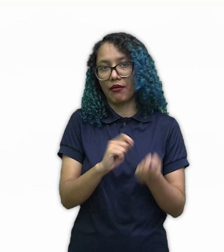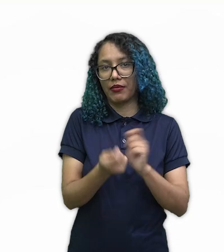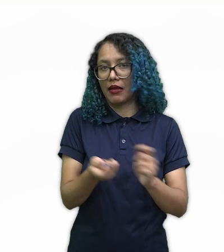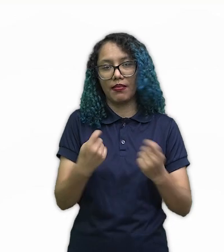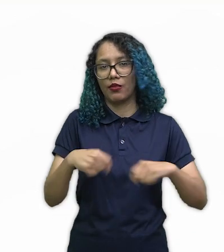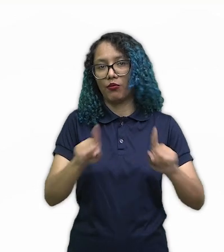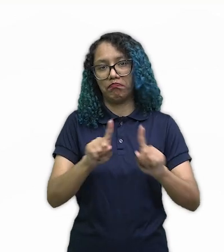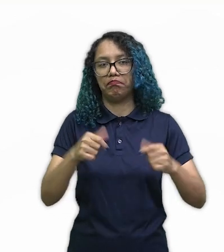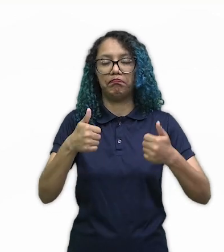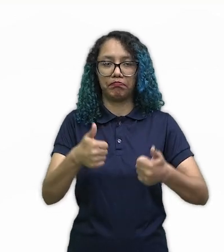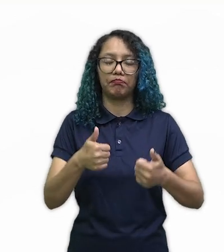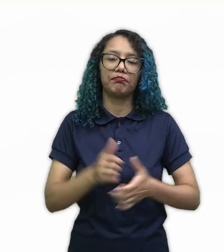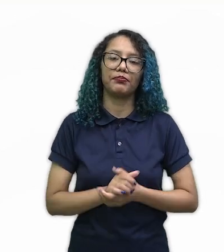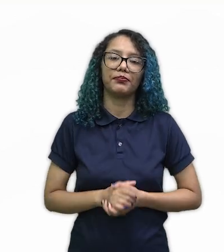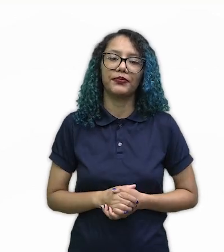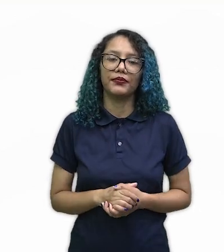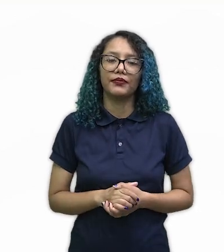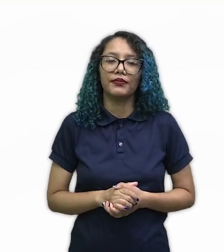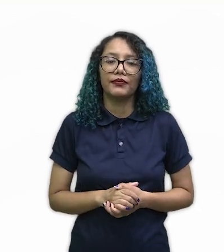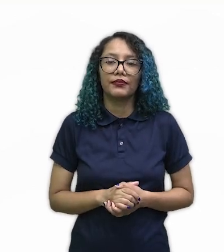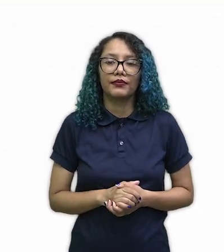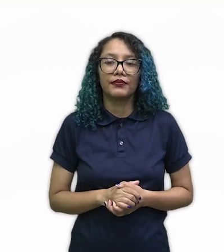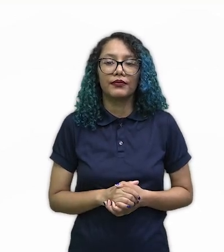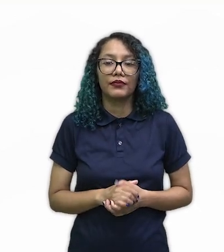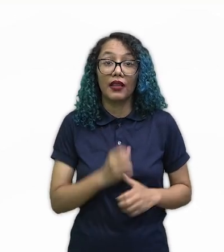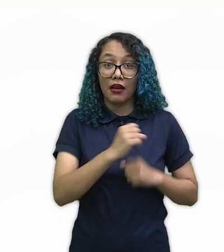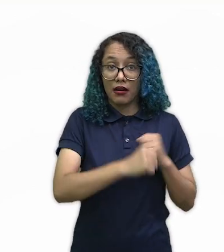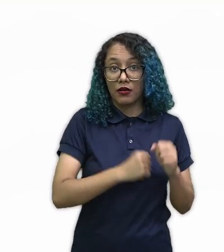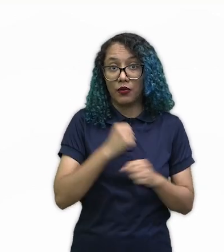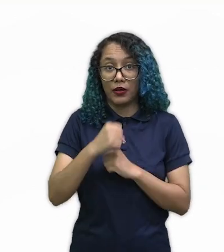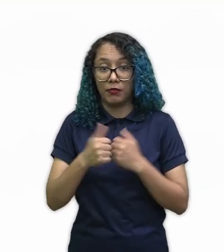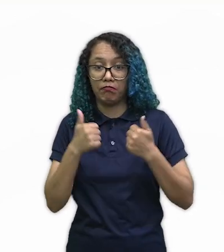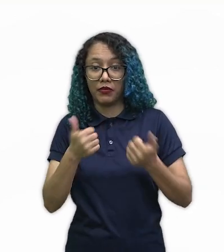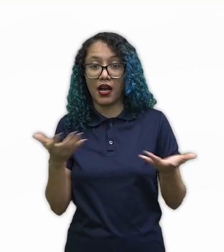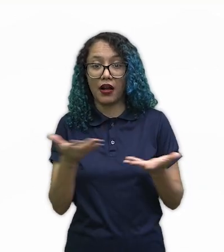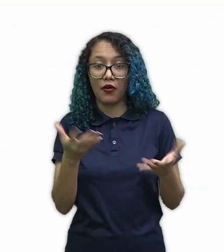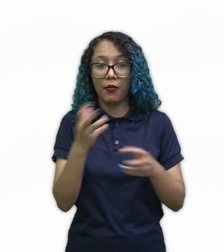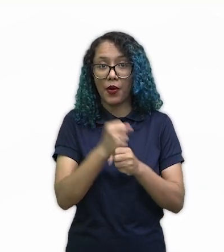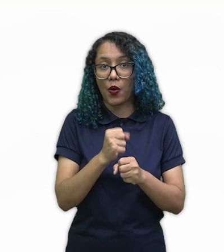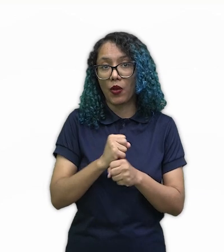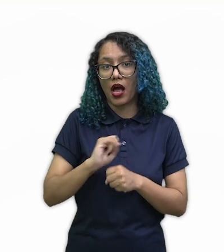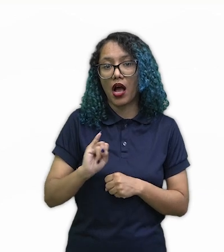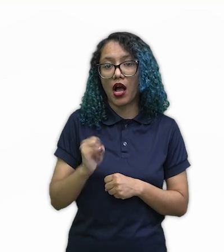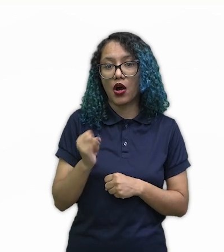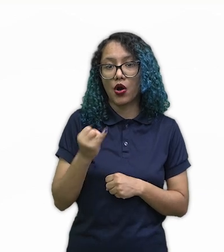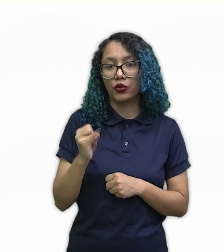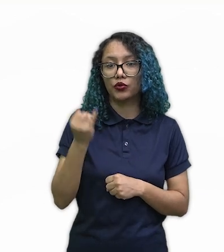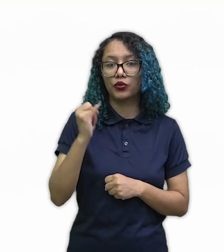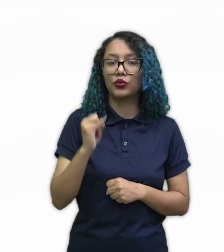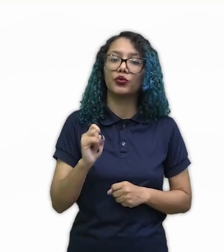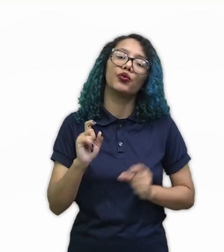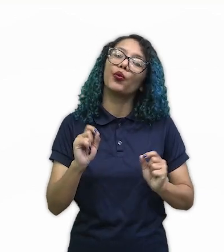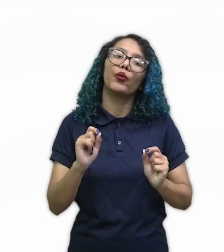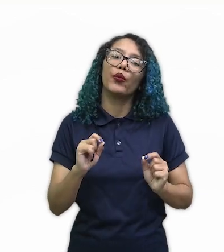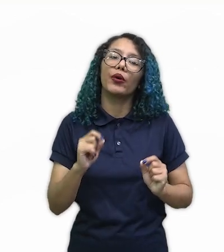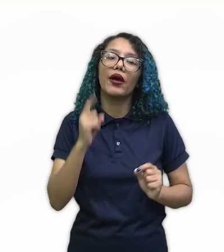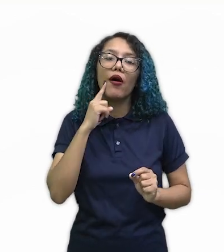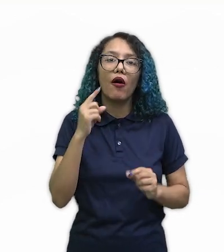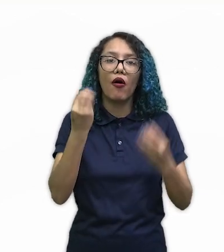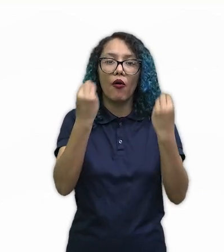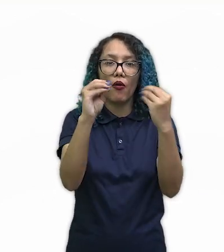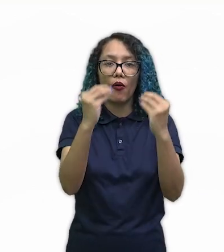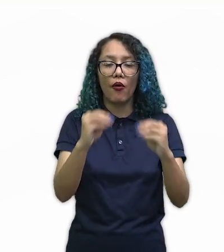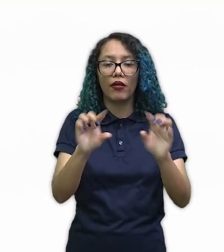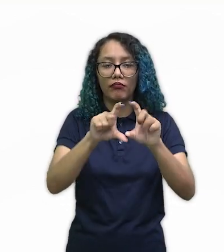bom? Então, ok. Para a gente calcular os juros, o que a gente vai fazer aqui? Vamos jogar na fórmula, olha só.